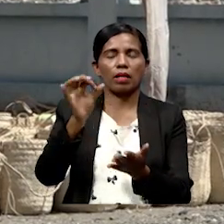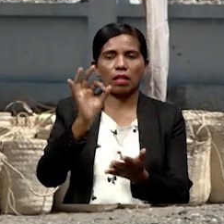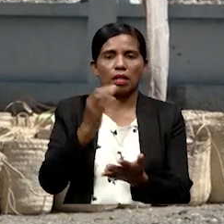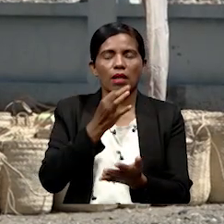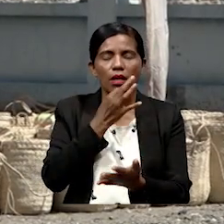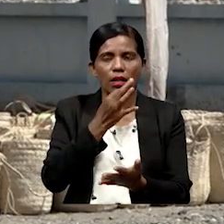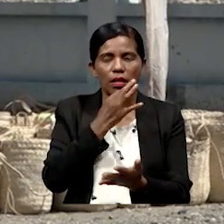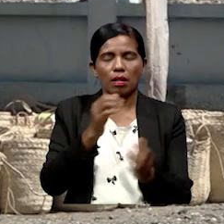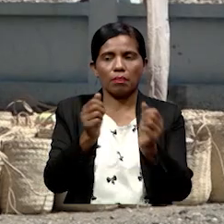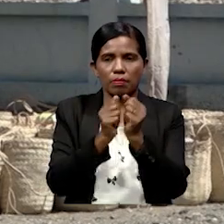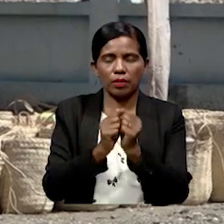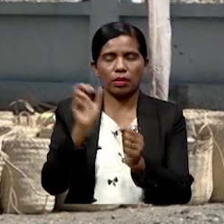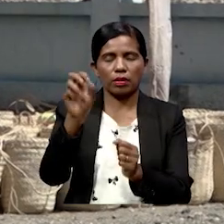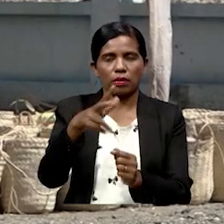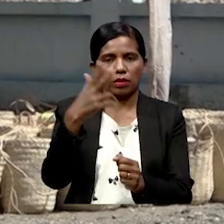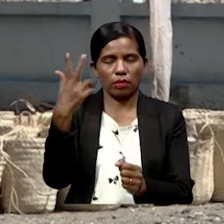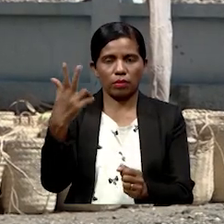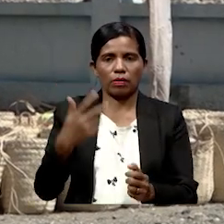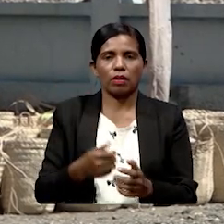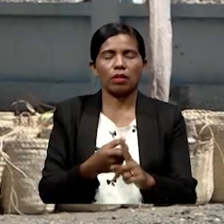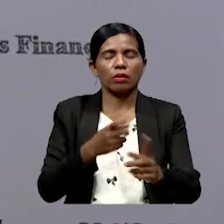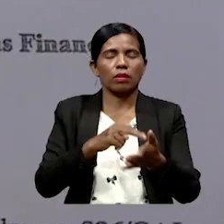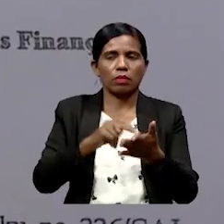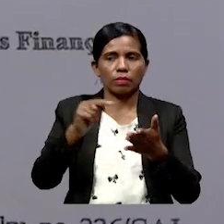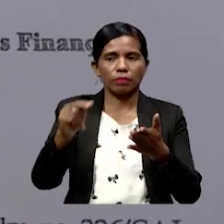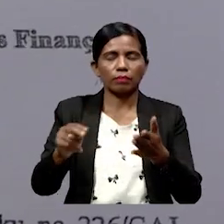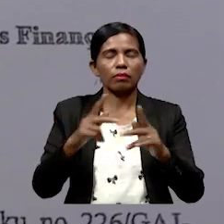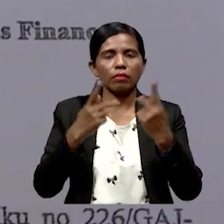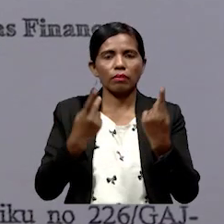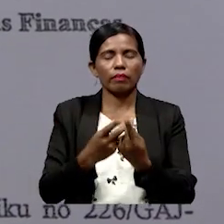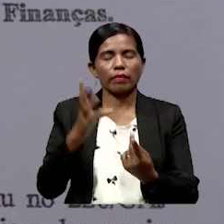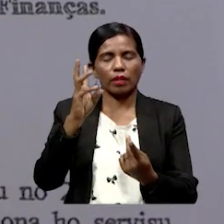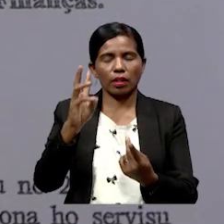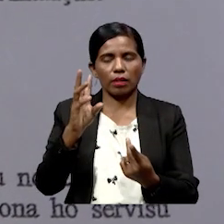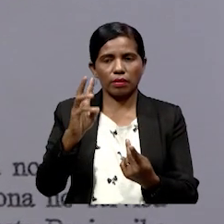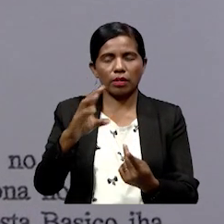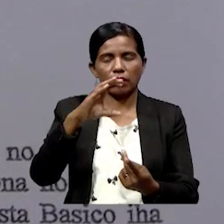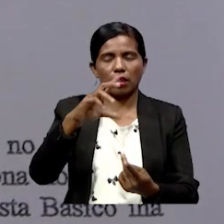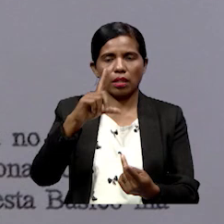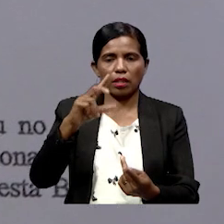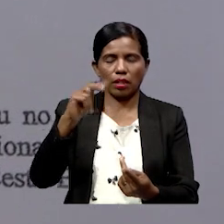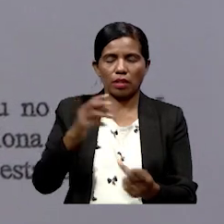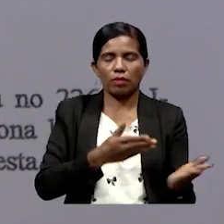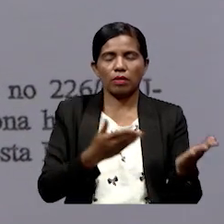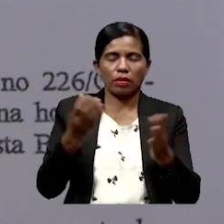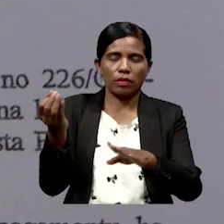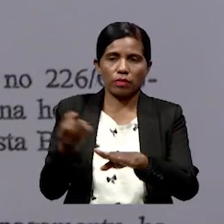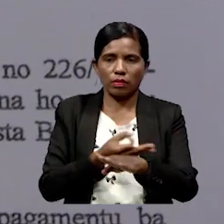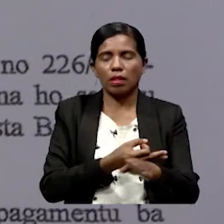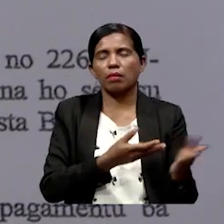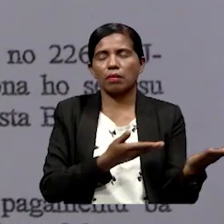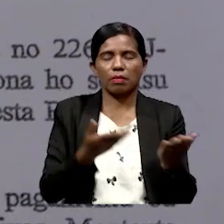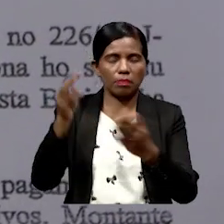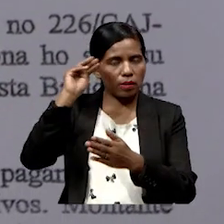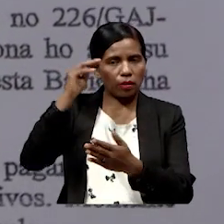primeiro, hamutu xanulo recintolo. Husi número ne, companhia nen, CLN processa una documento ba Ministério Finanças atu